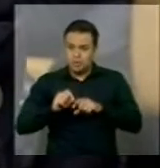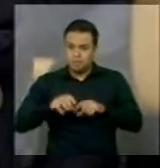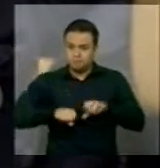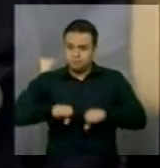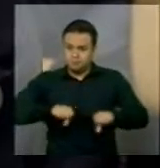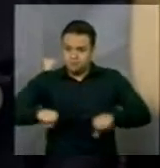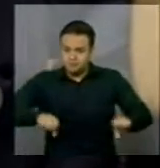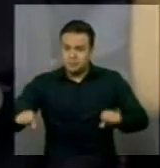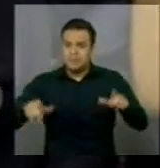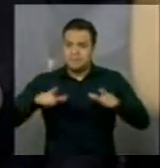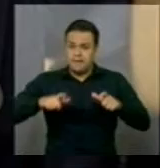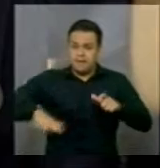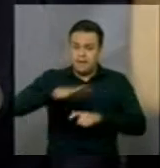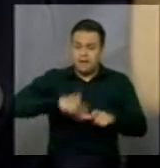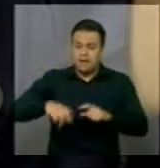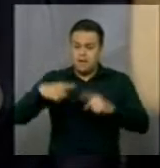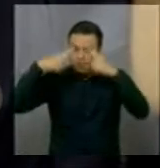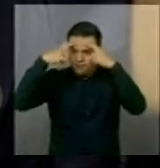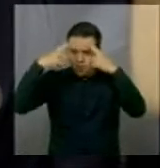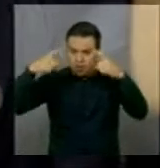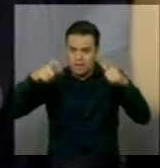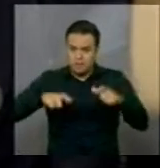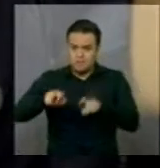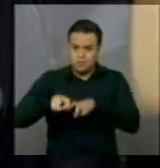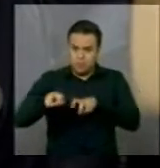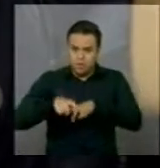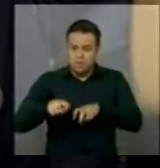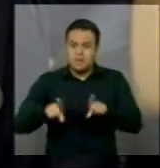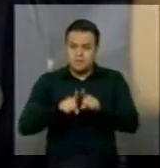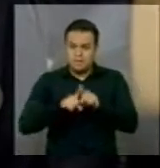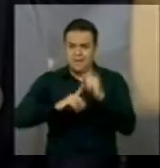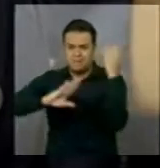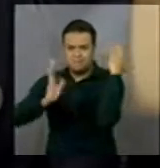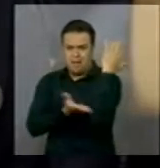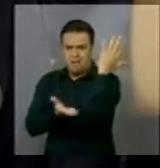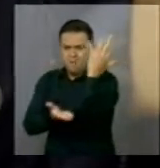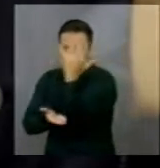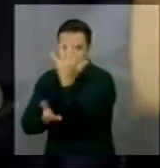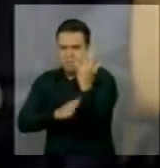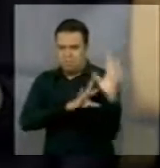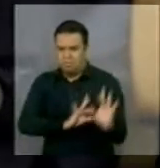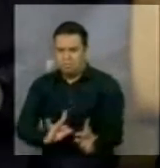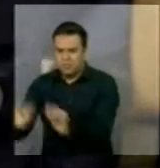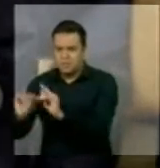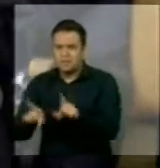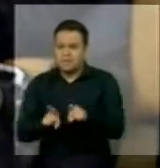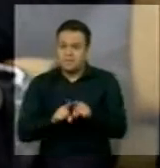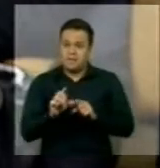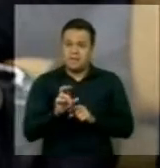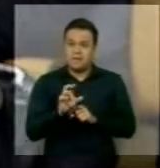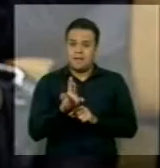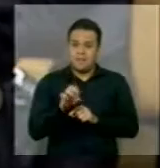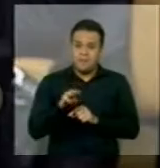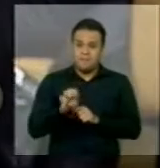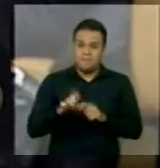a violência no campo, o desmatamento e a efetivação de crimes ambientais. A lei ingressa, portanto,